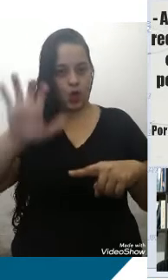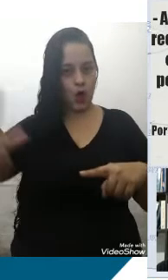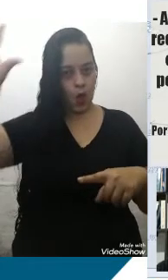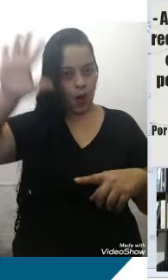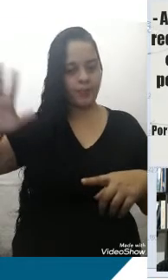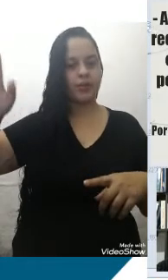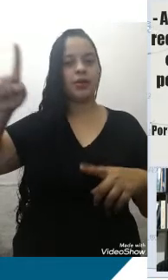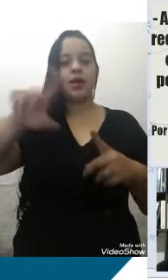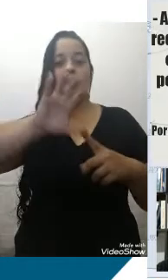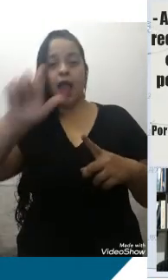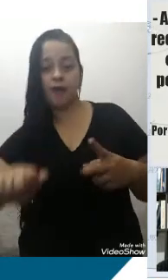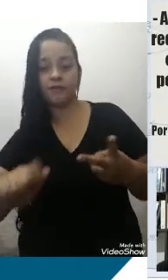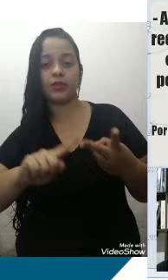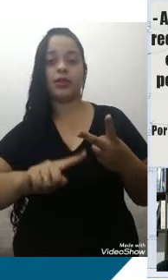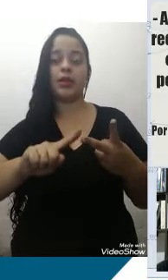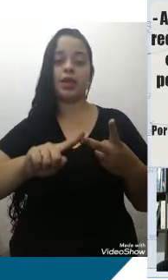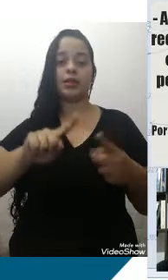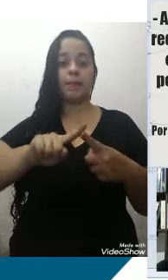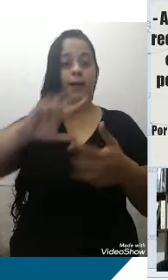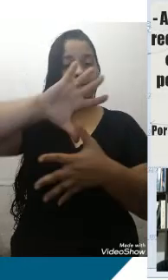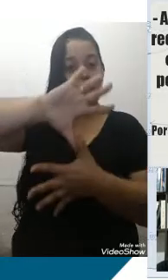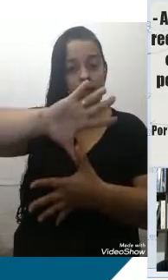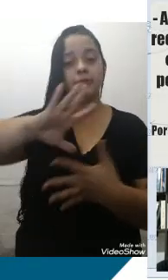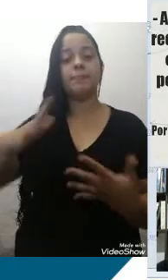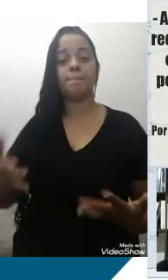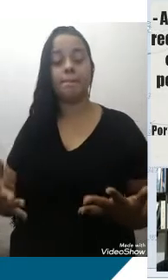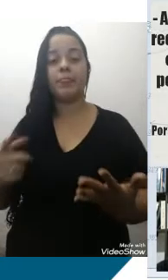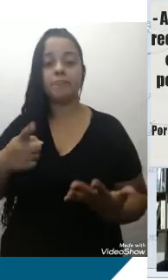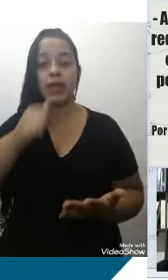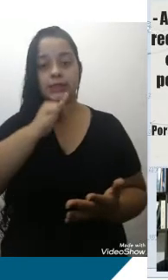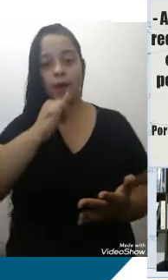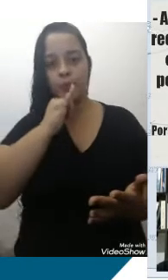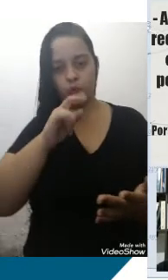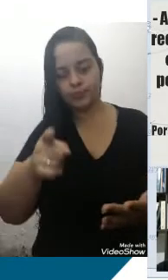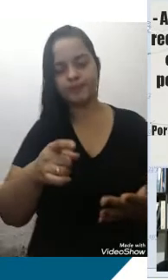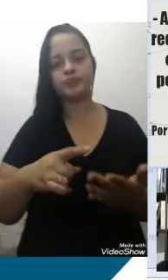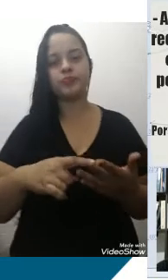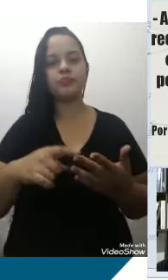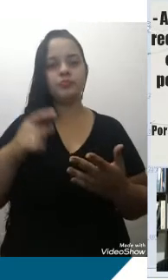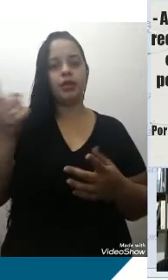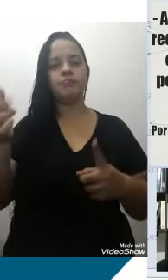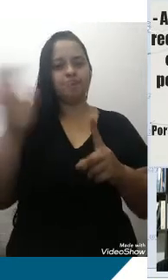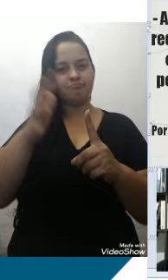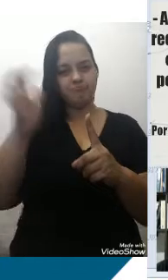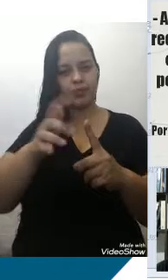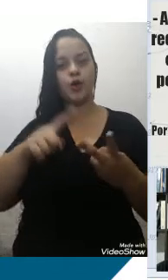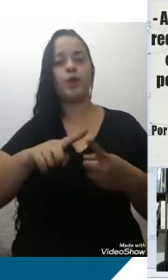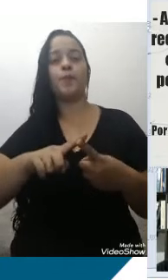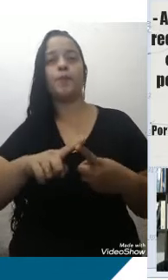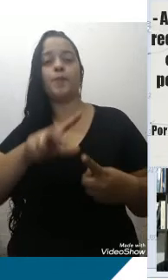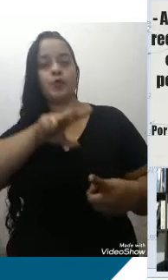continente africano, asiático e americano. E aí exemplos de agentes que temos aí: